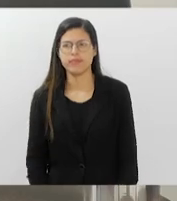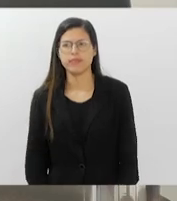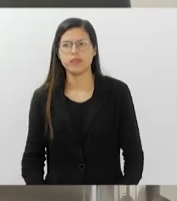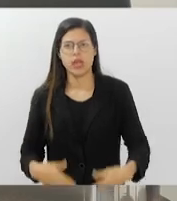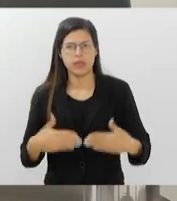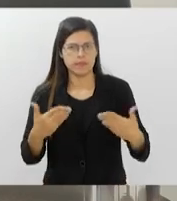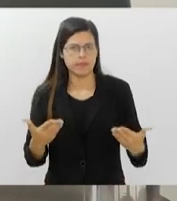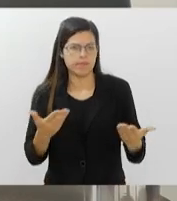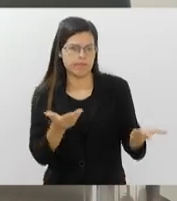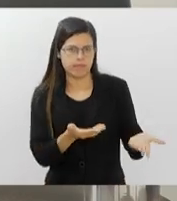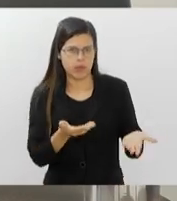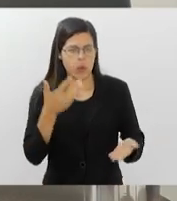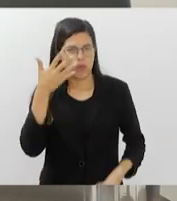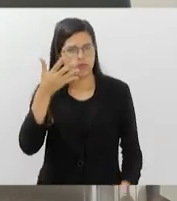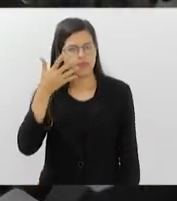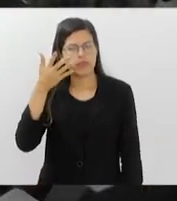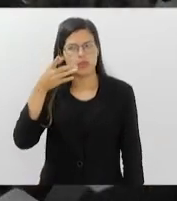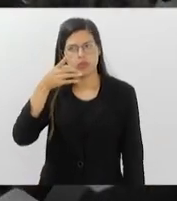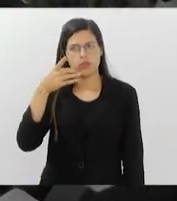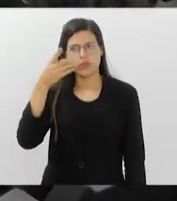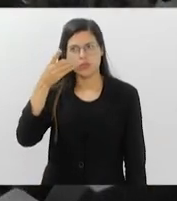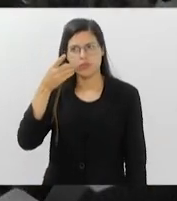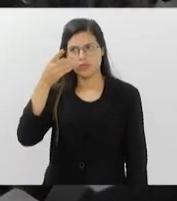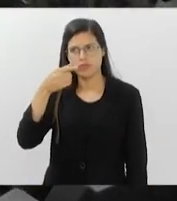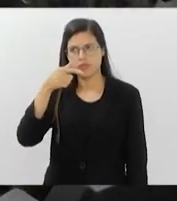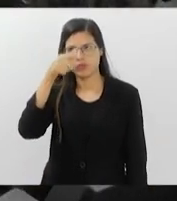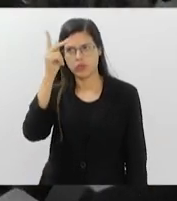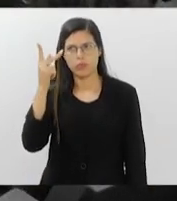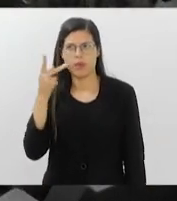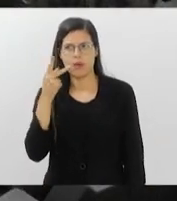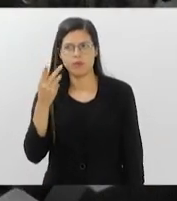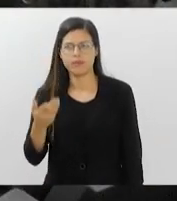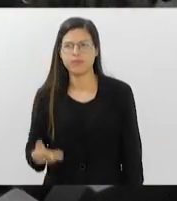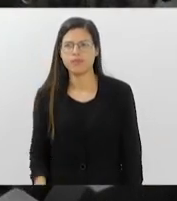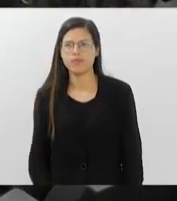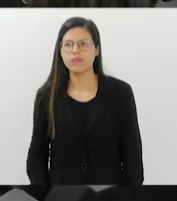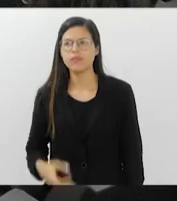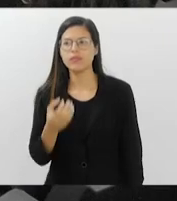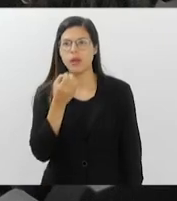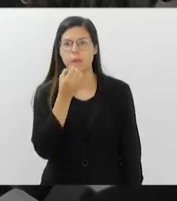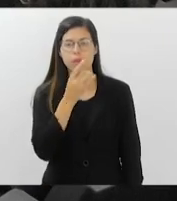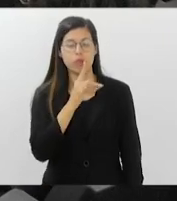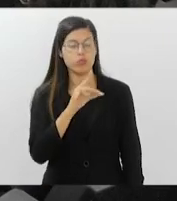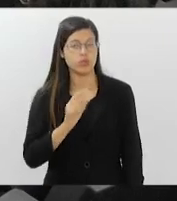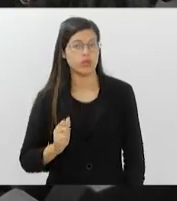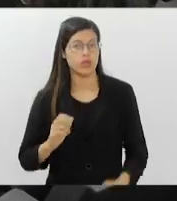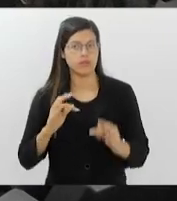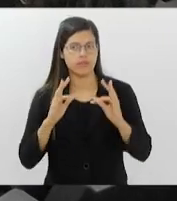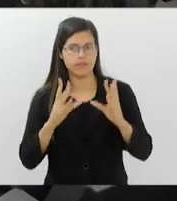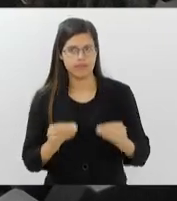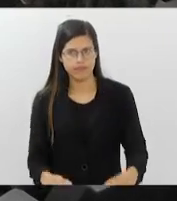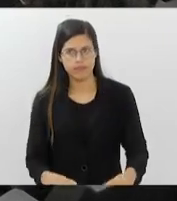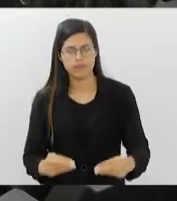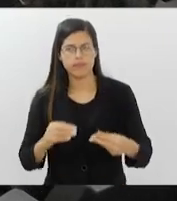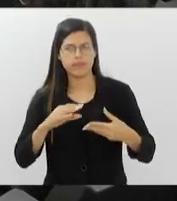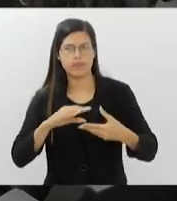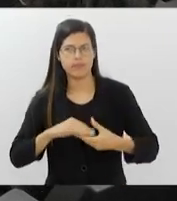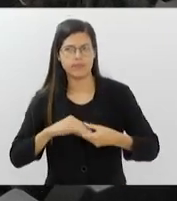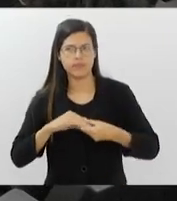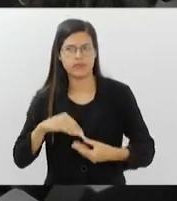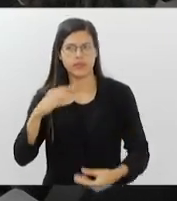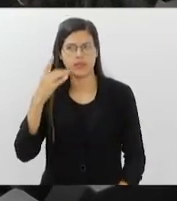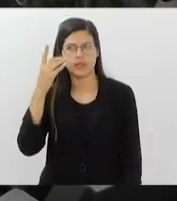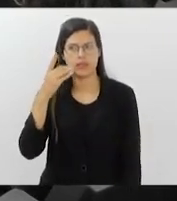para sua saudação Inicial bom bom dia a todas e todos cumprimentando a deputada Marta